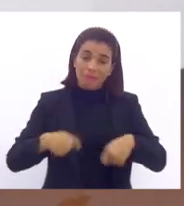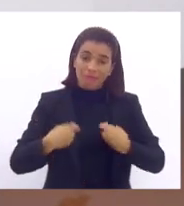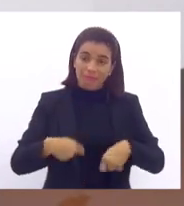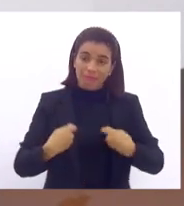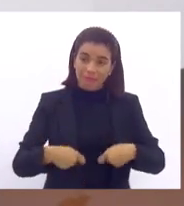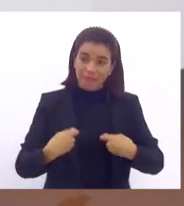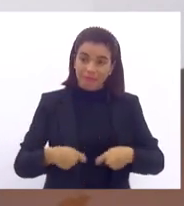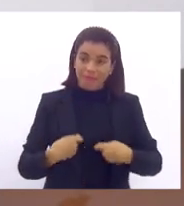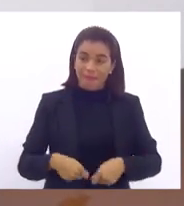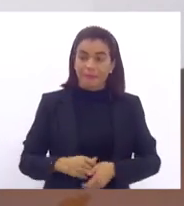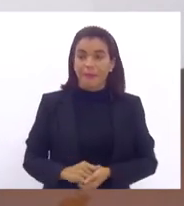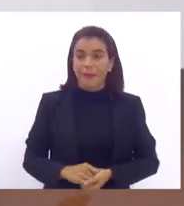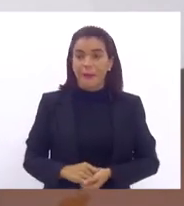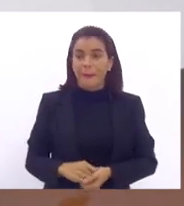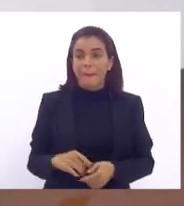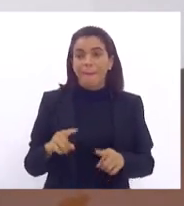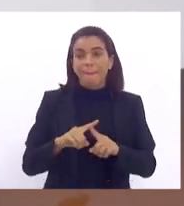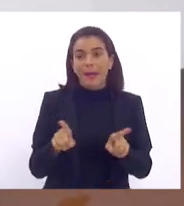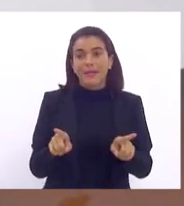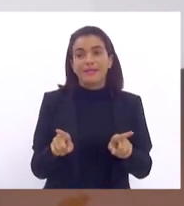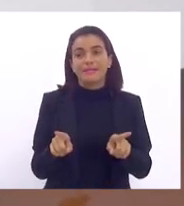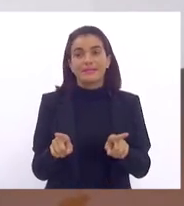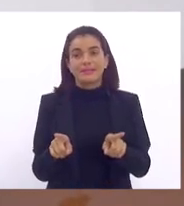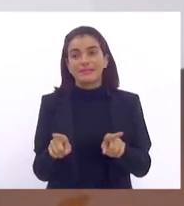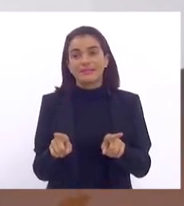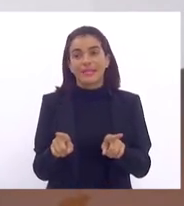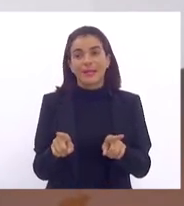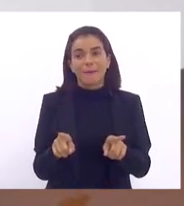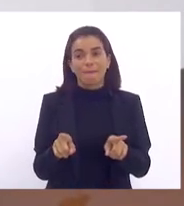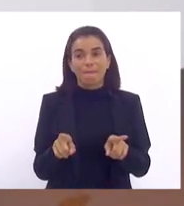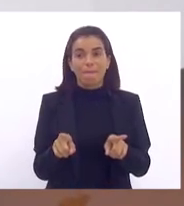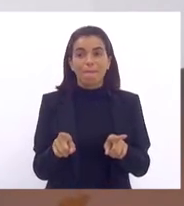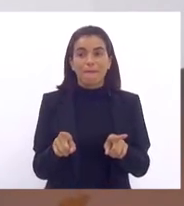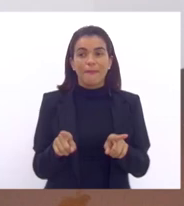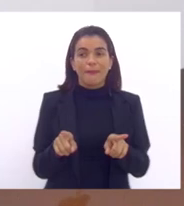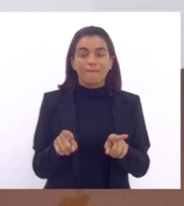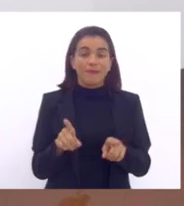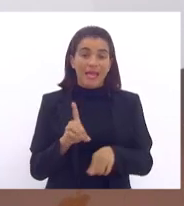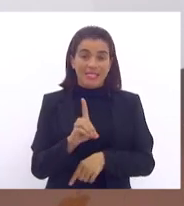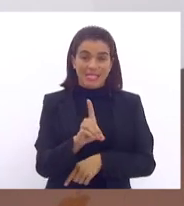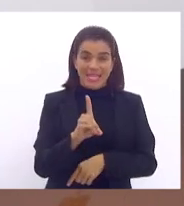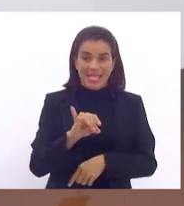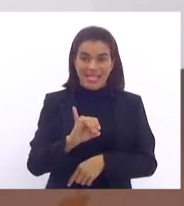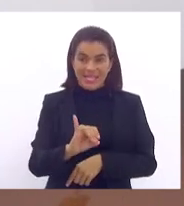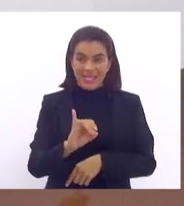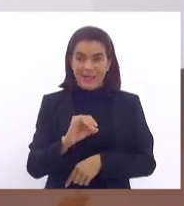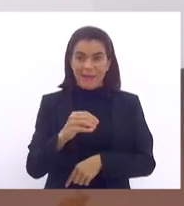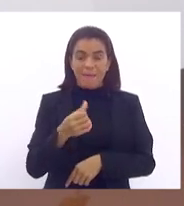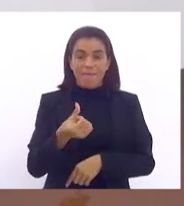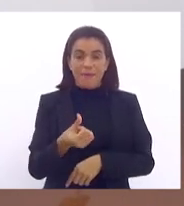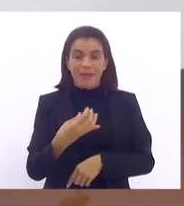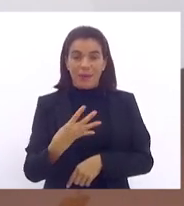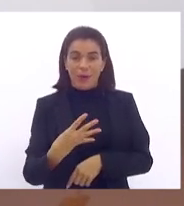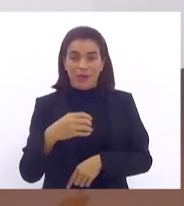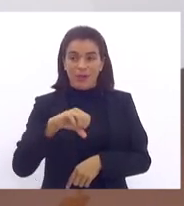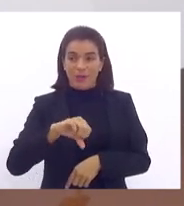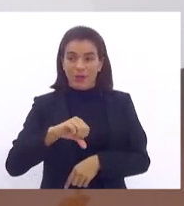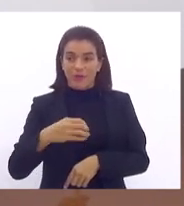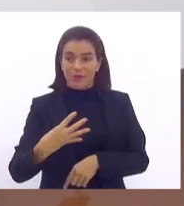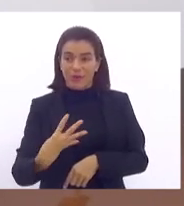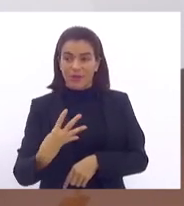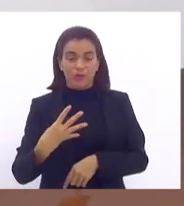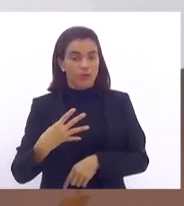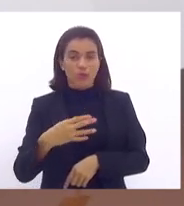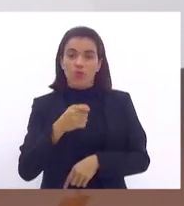isso só que aí vem a controvérsia né ess Essa Deia que eu me refiro é Sadi 6494 ela ainda não